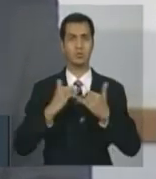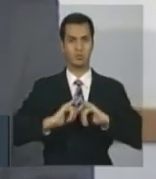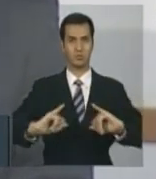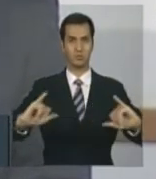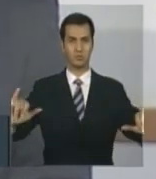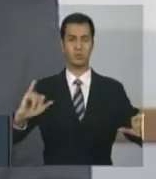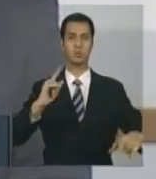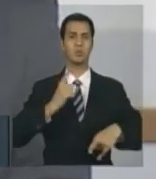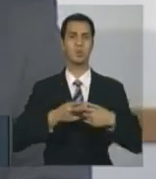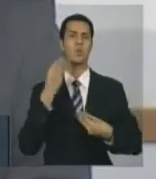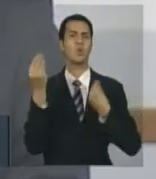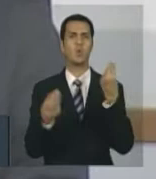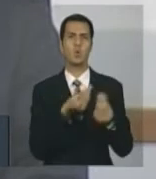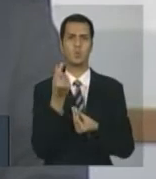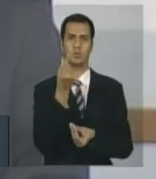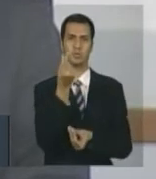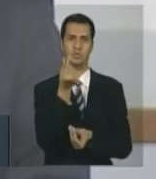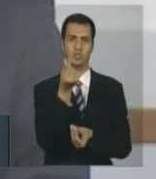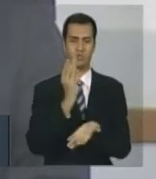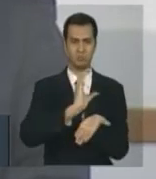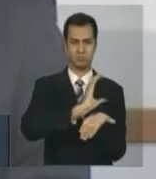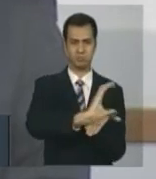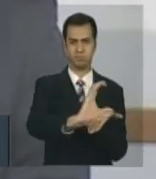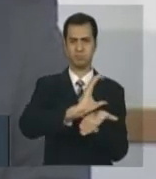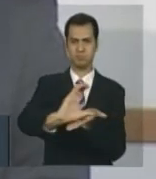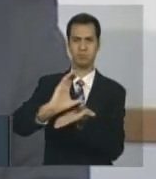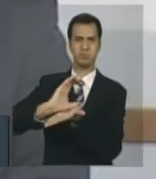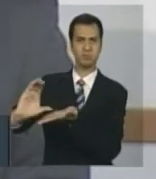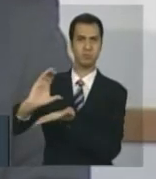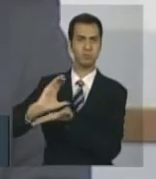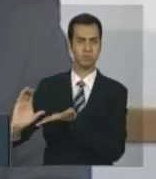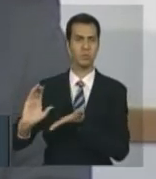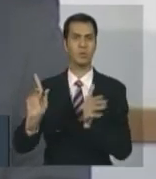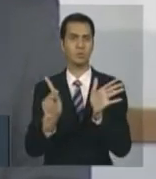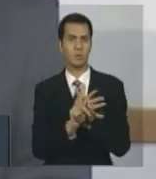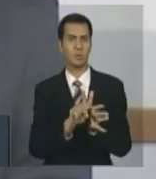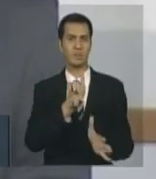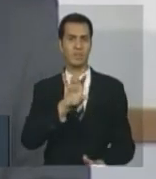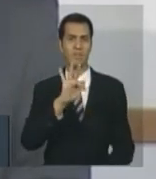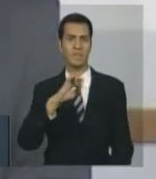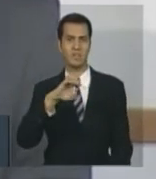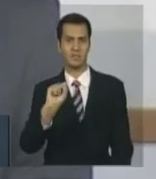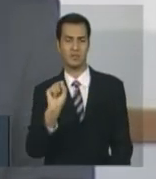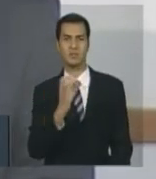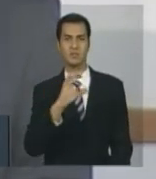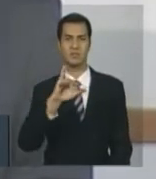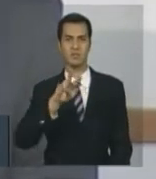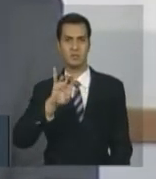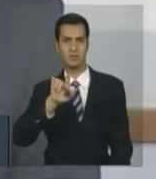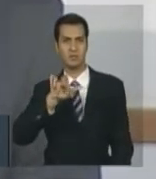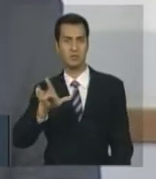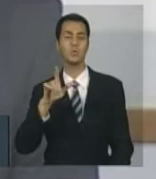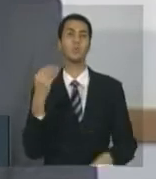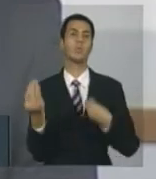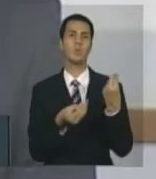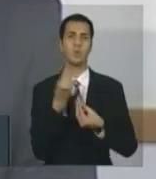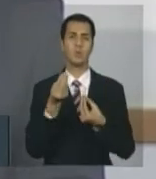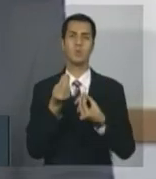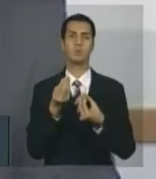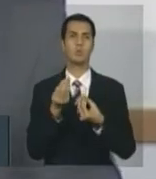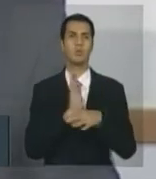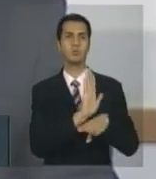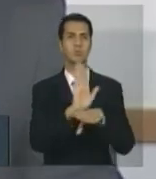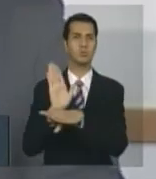a alocação de recursos relativa à defesa civil para os estados e municípios